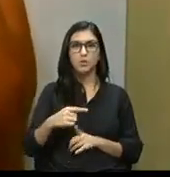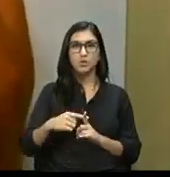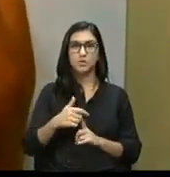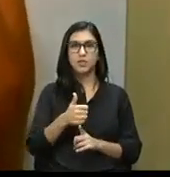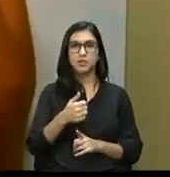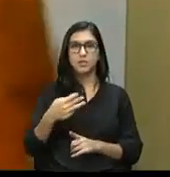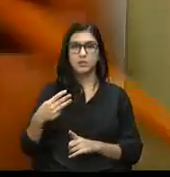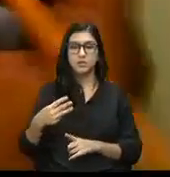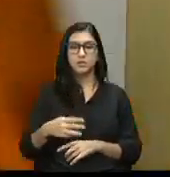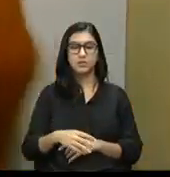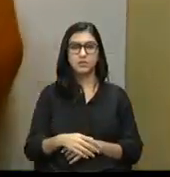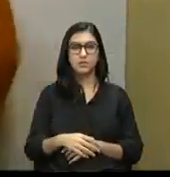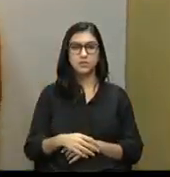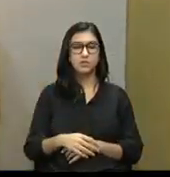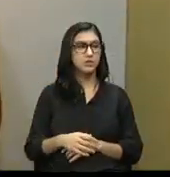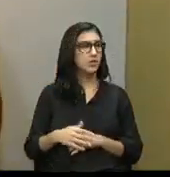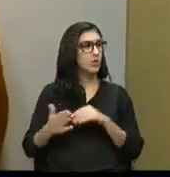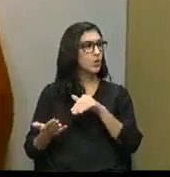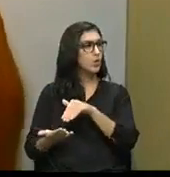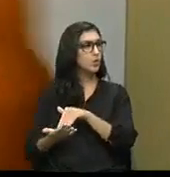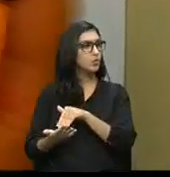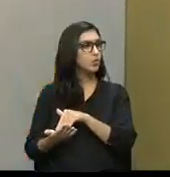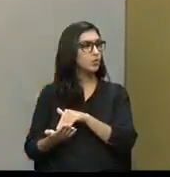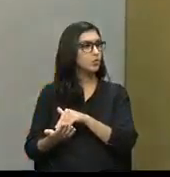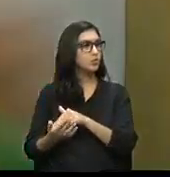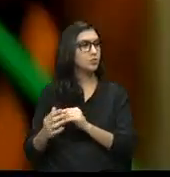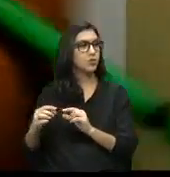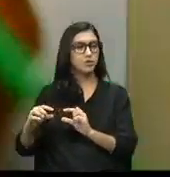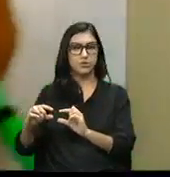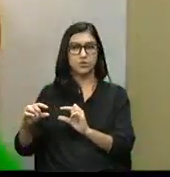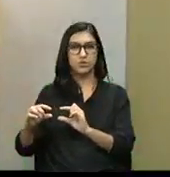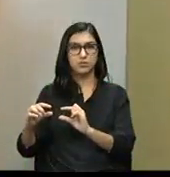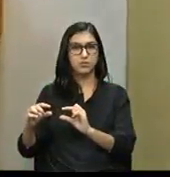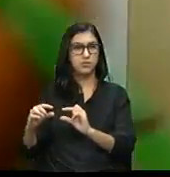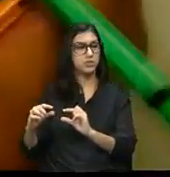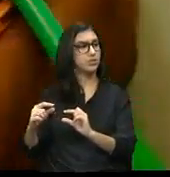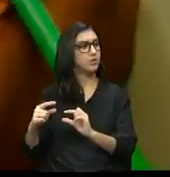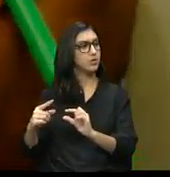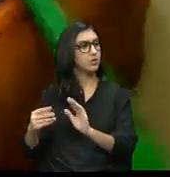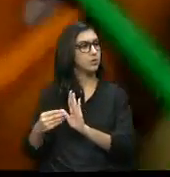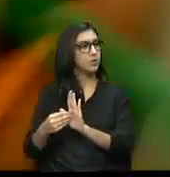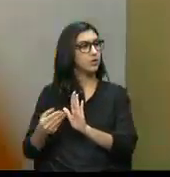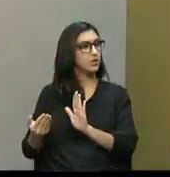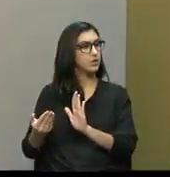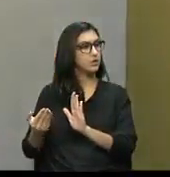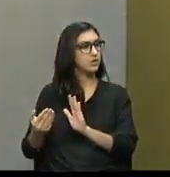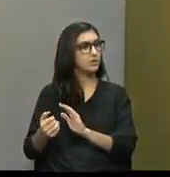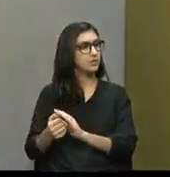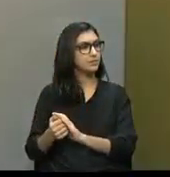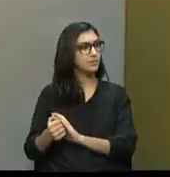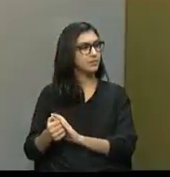13. E a última posição, né, que nós vamos marcar agora, ó,